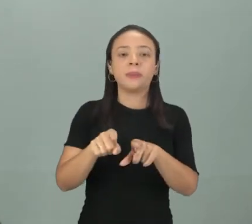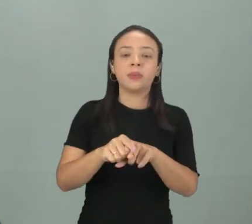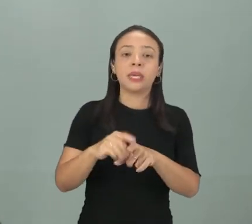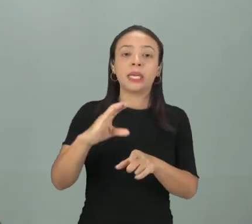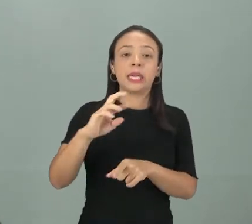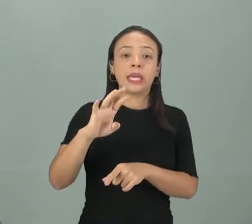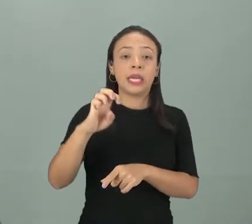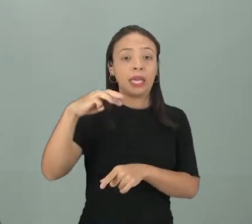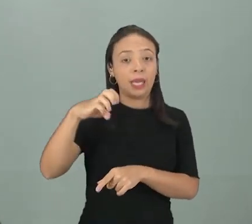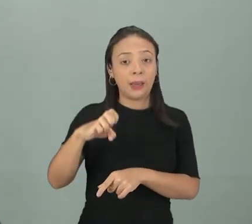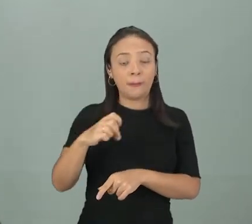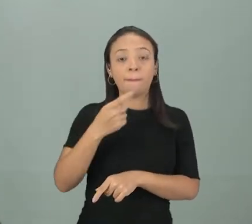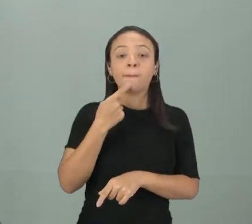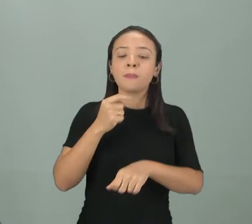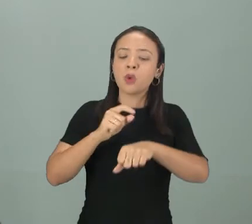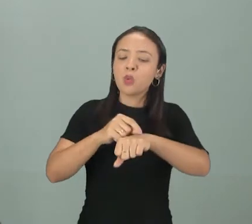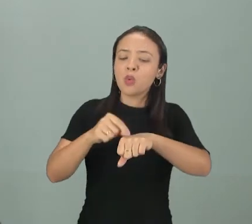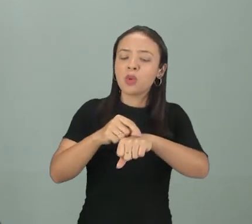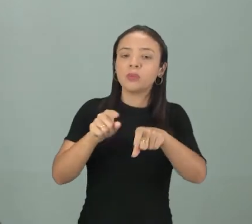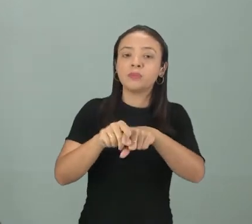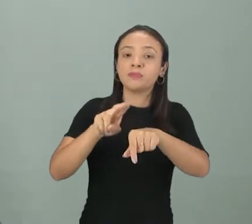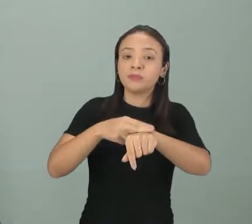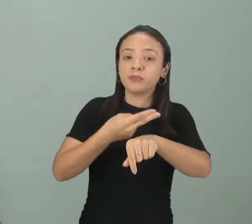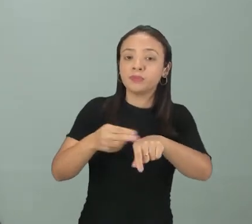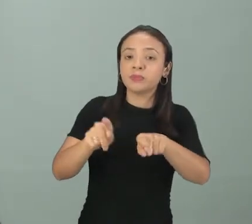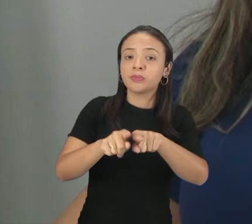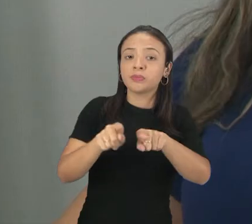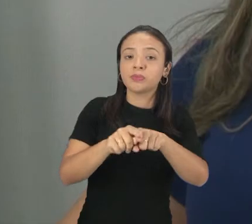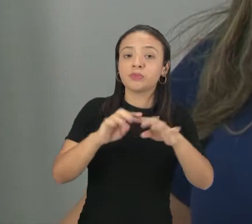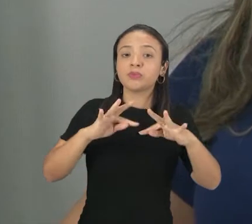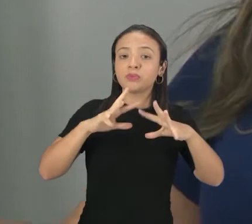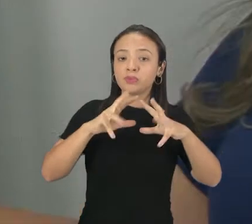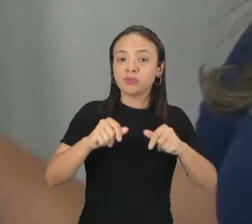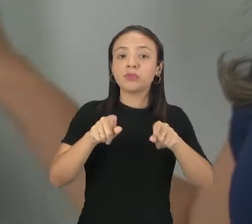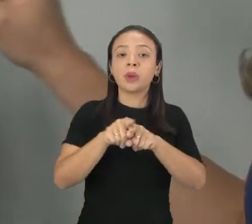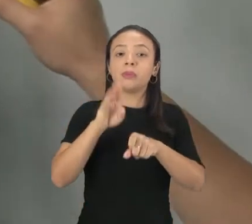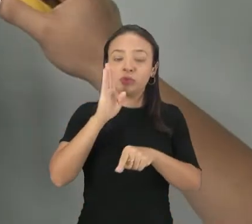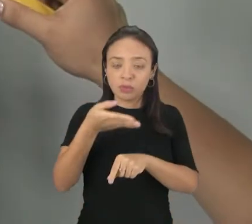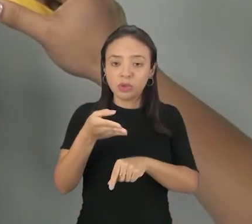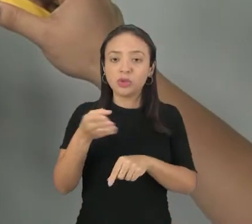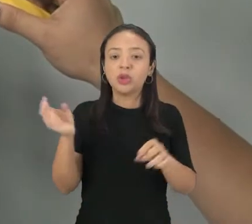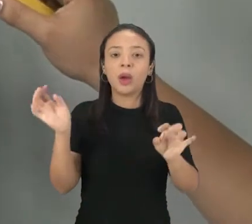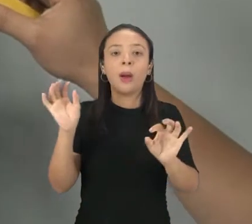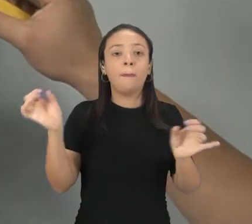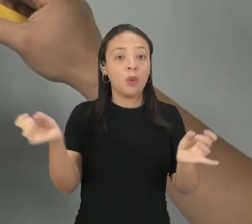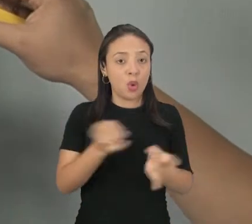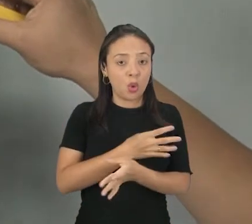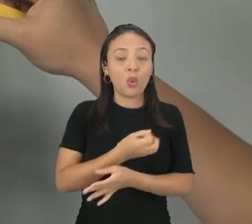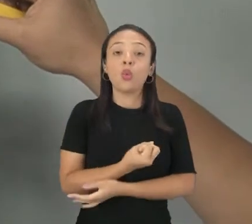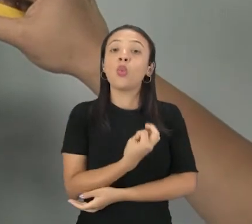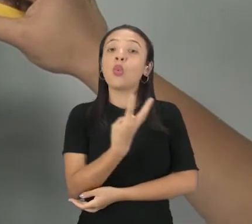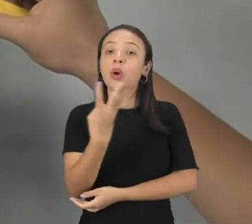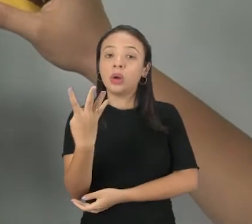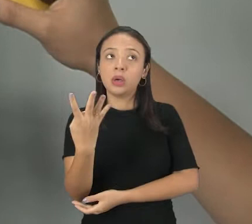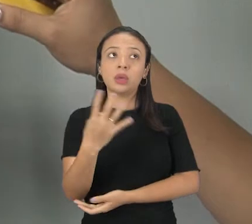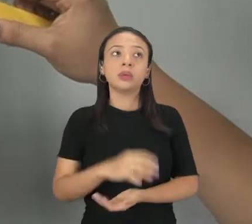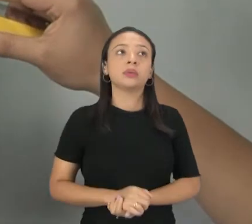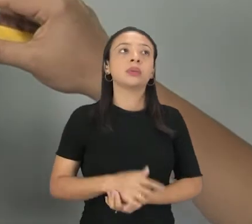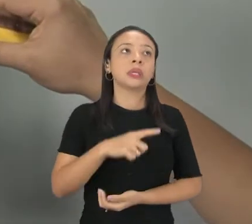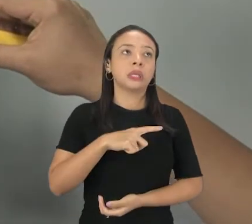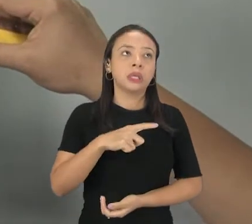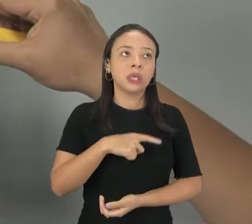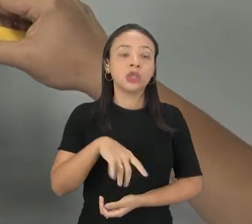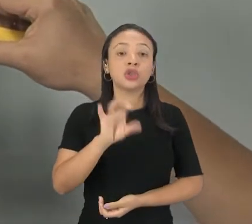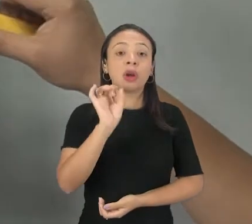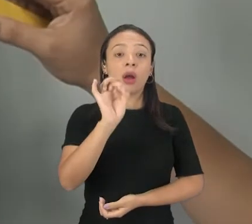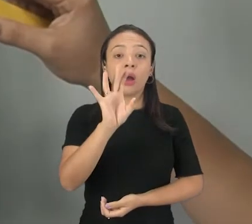morango chocolate e o total e temos aqui já preenchido quantidade a quantidade de